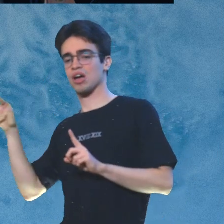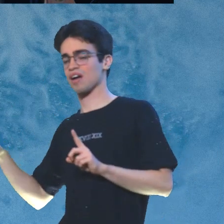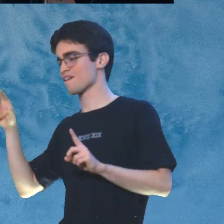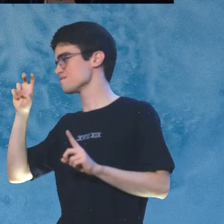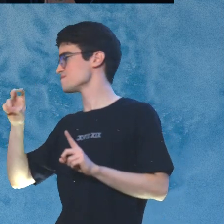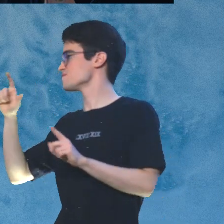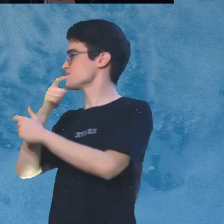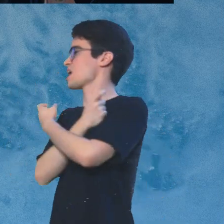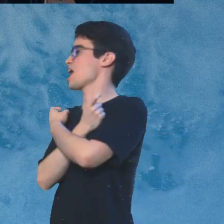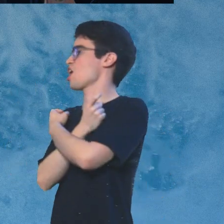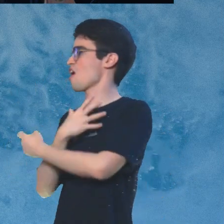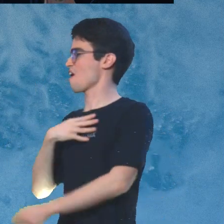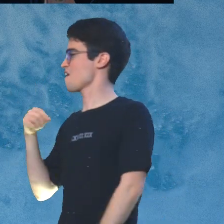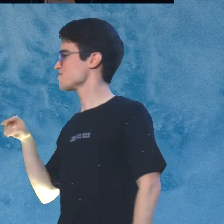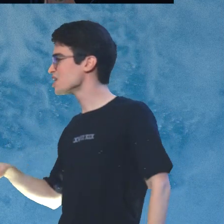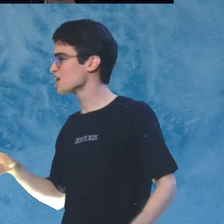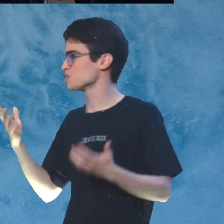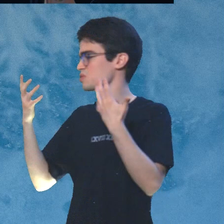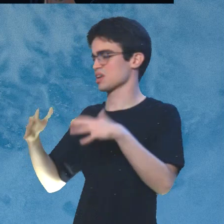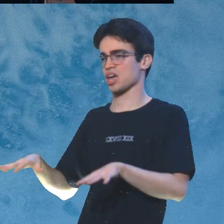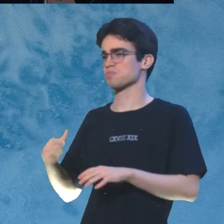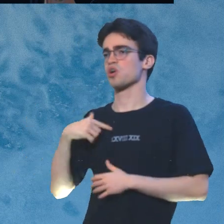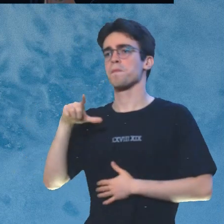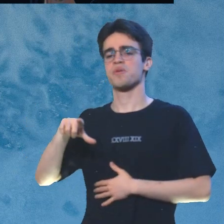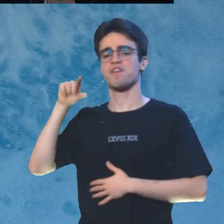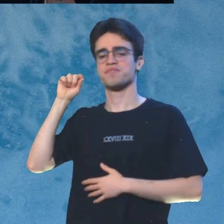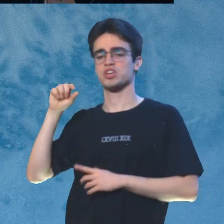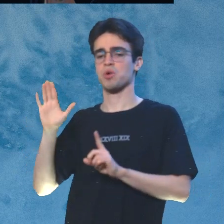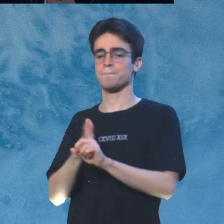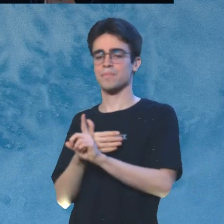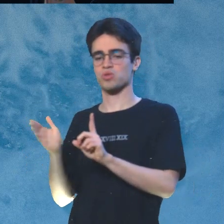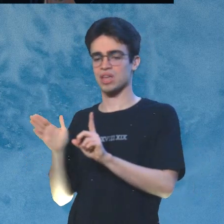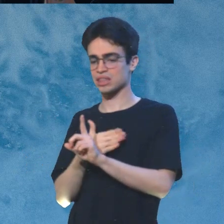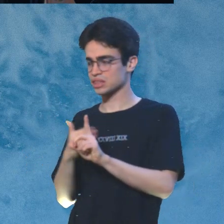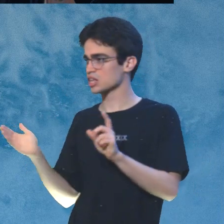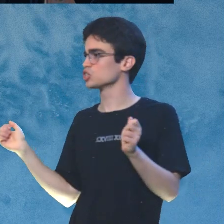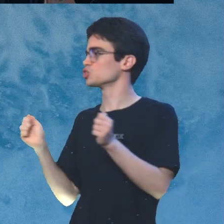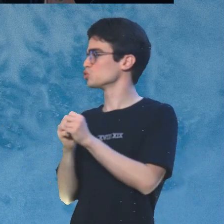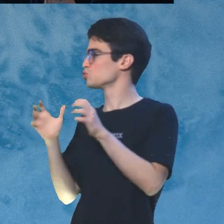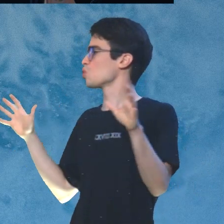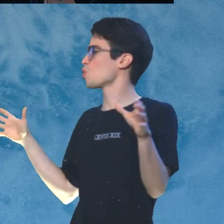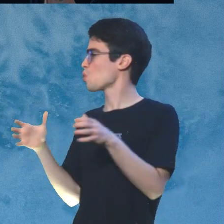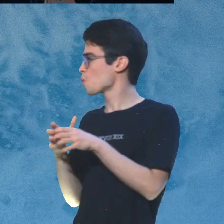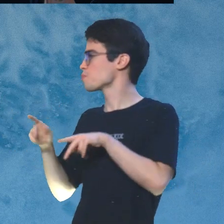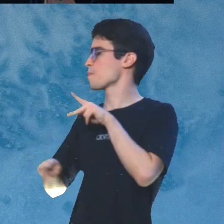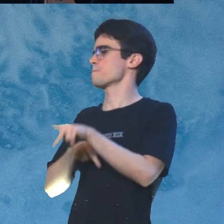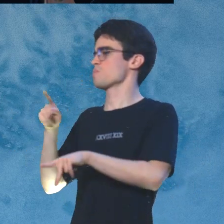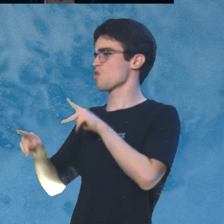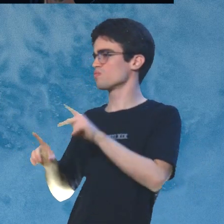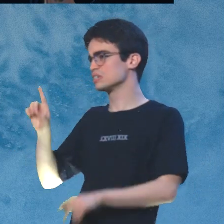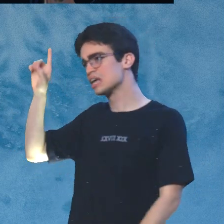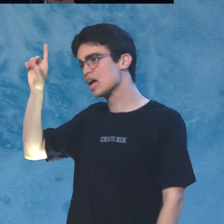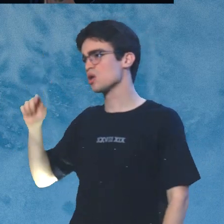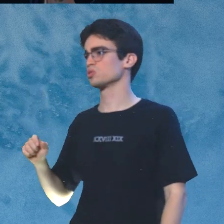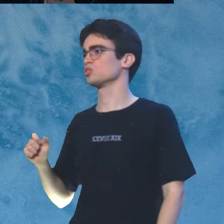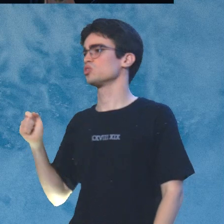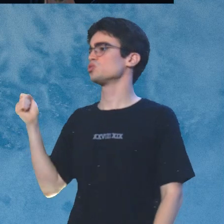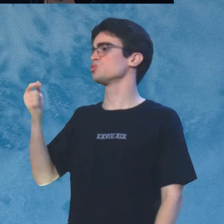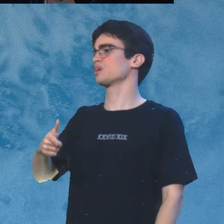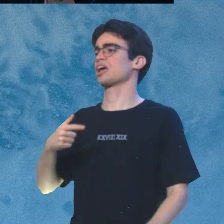faraó, preferindo ser maltratado junto com o povo de Deus, a aproveitar